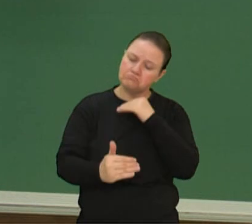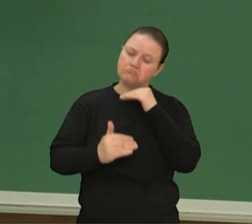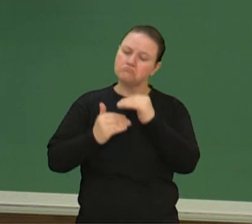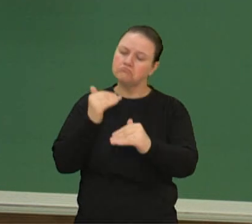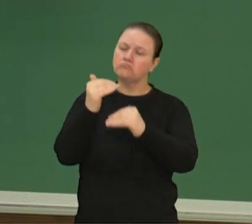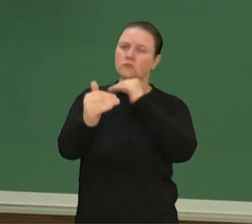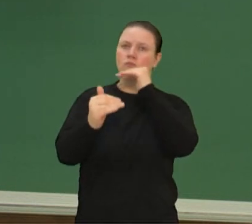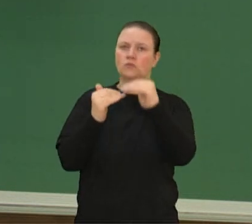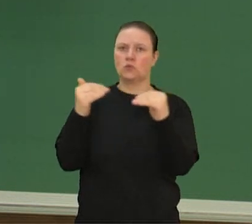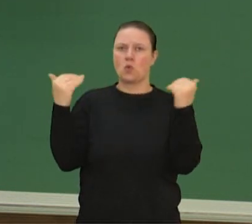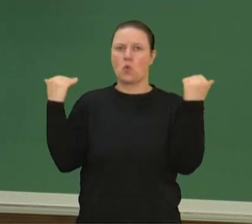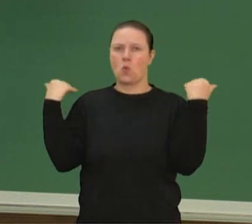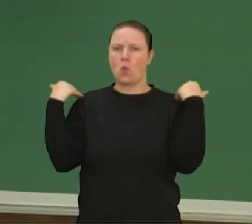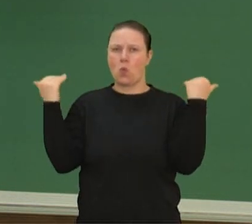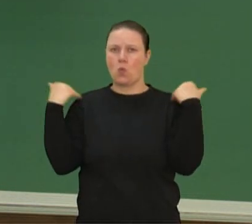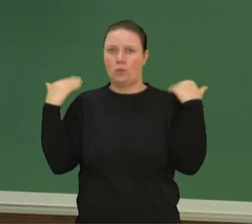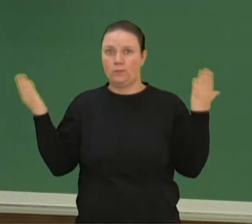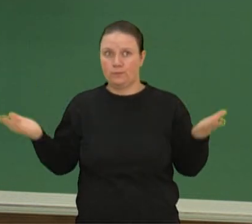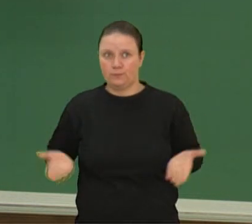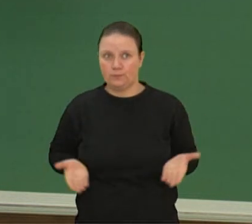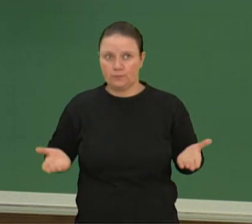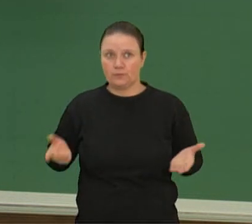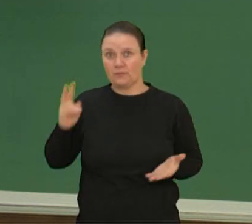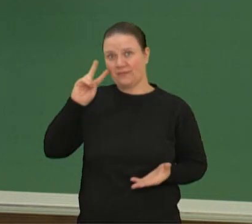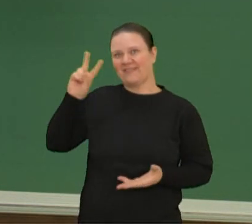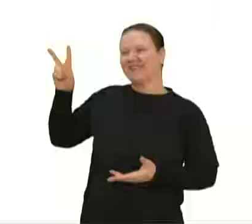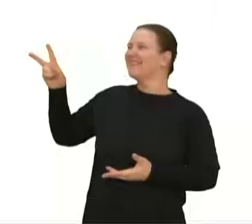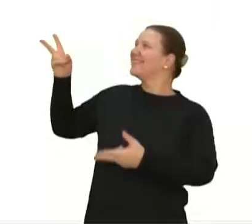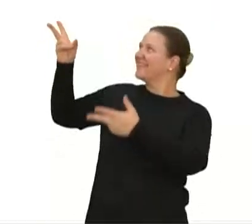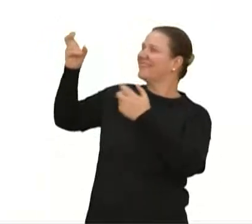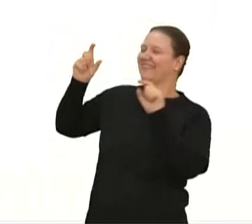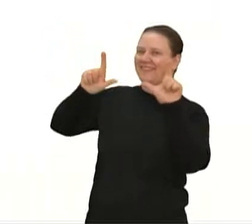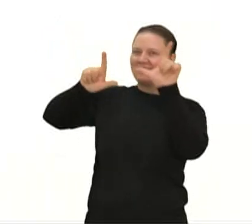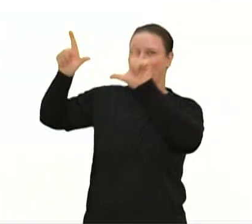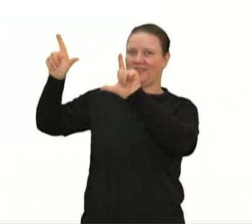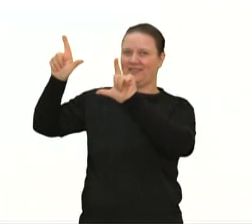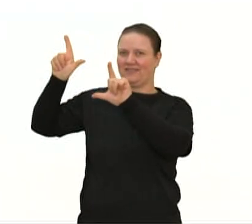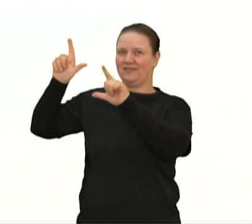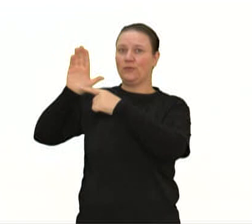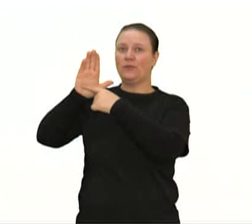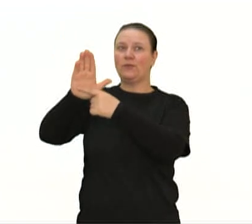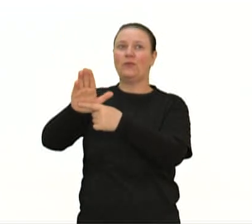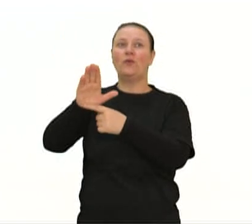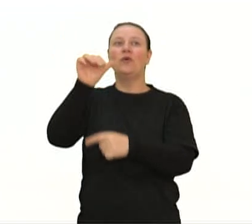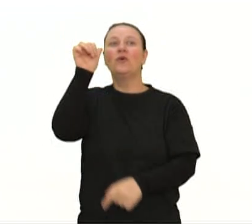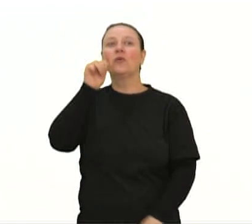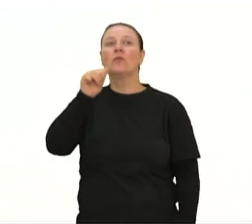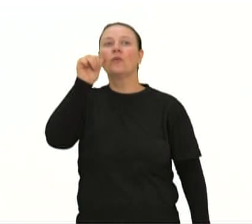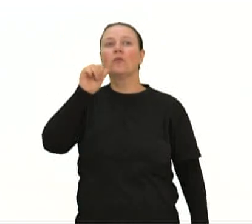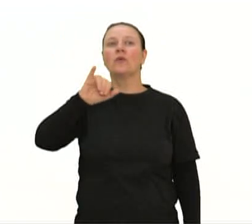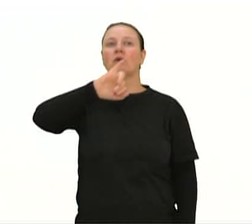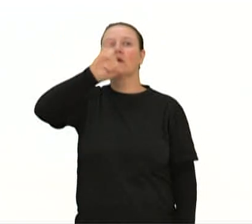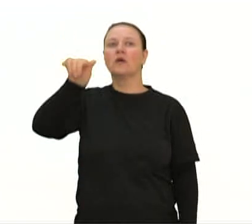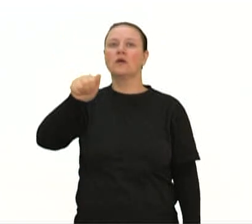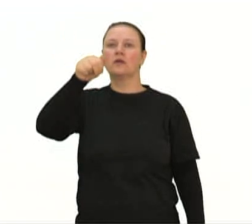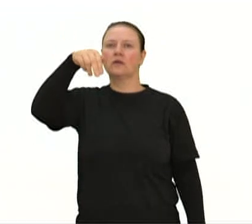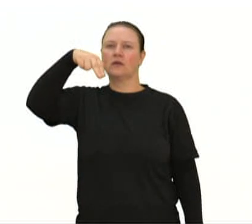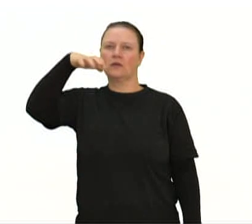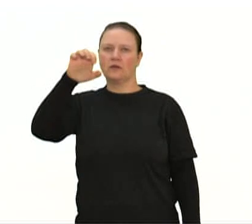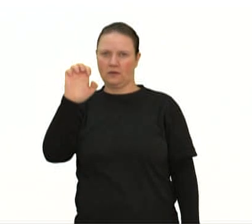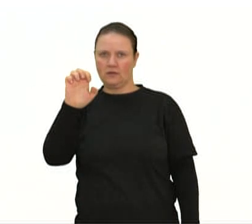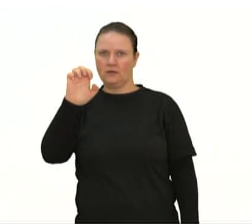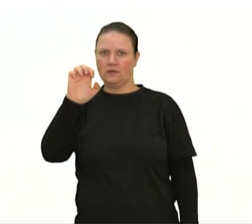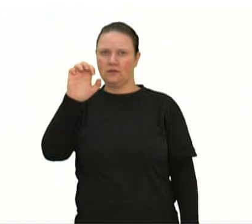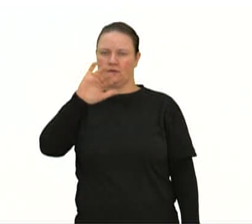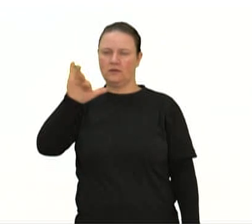da academia no formato que nós conhecemos hoje. Então, temos aqui um GIF, exemplificando a Jane Fonda nos anos 80, e